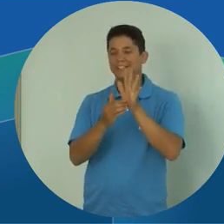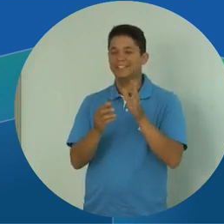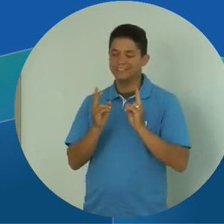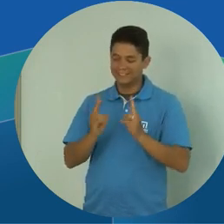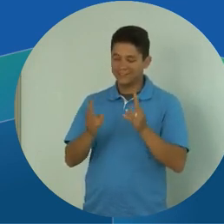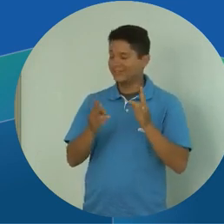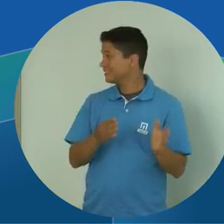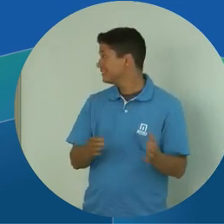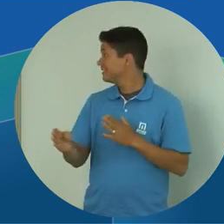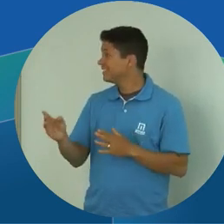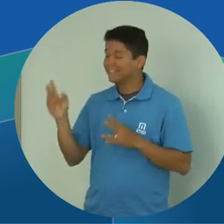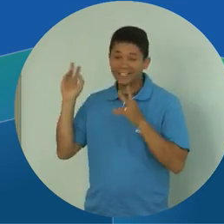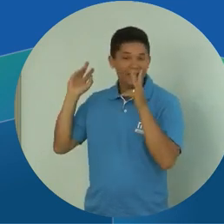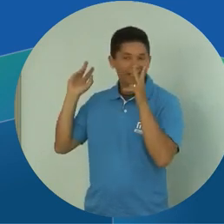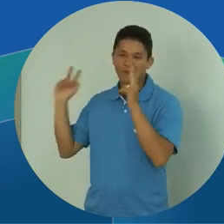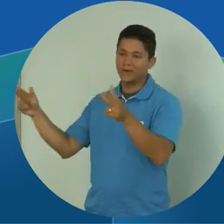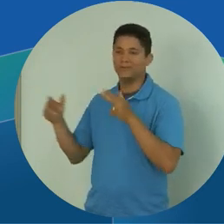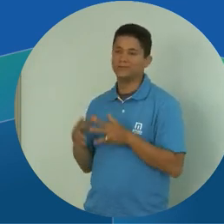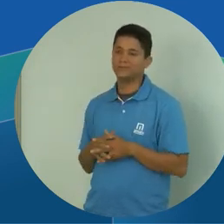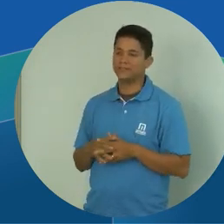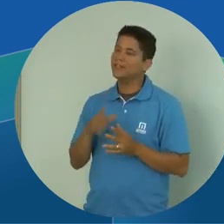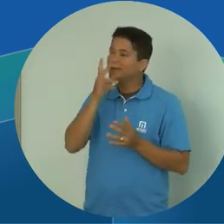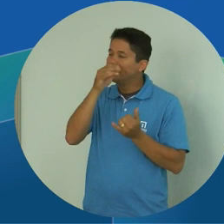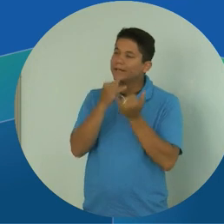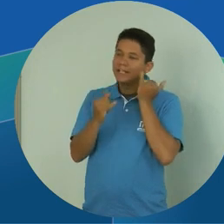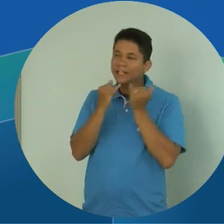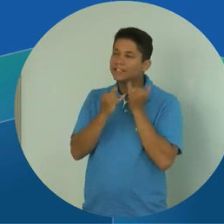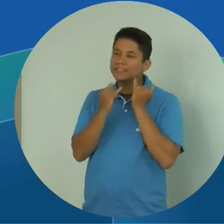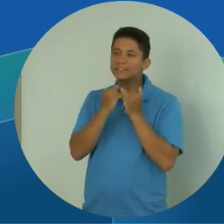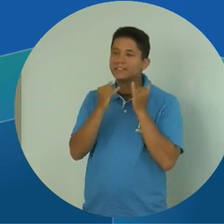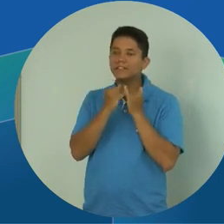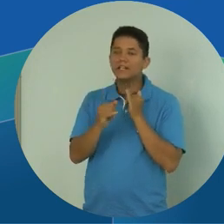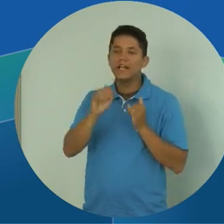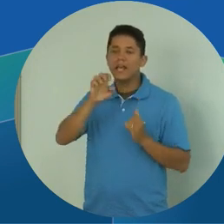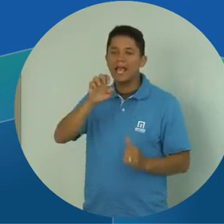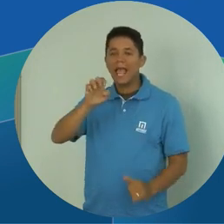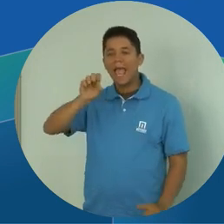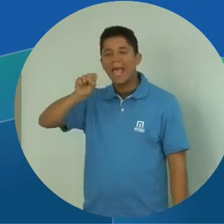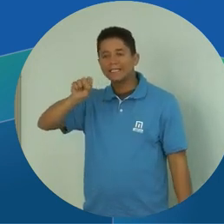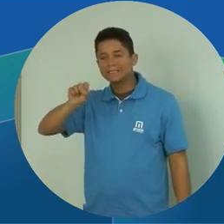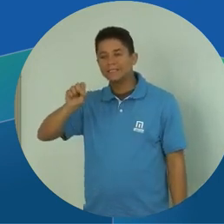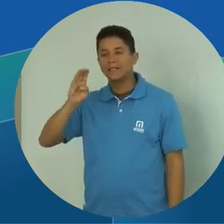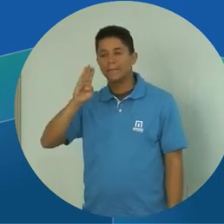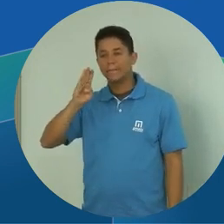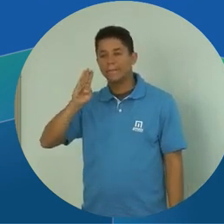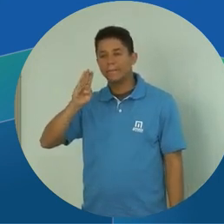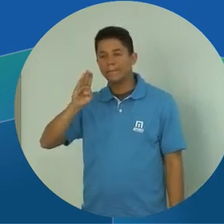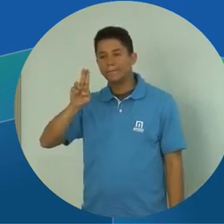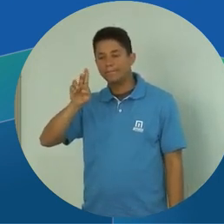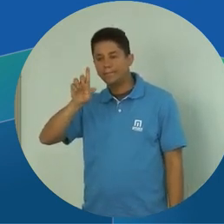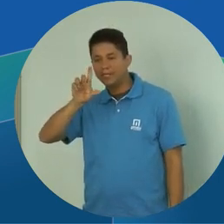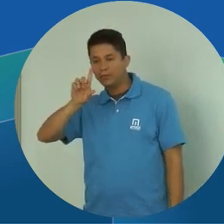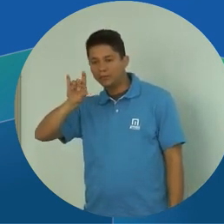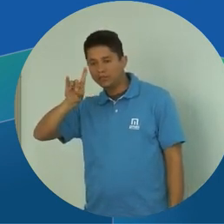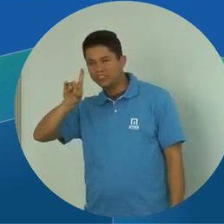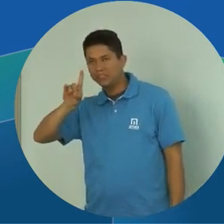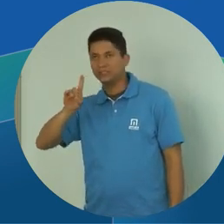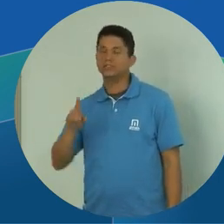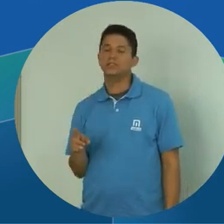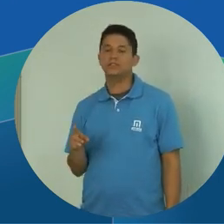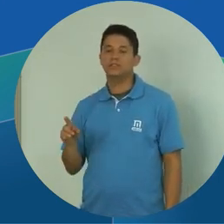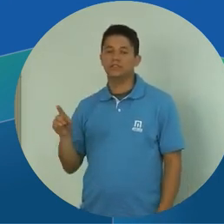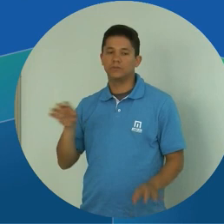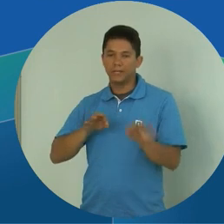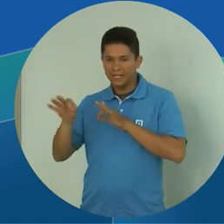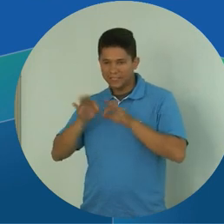mostrada aqui é exatamente, como se fosse um as-built do planejamento. É exatamente como a obra aconteceu, a